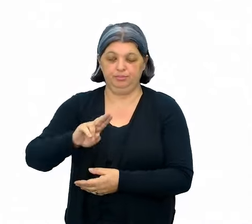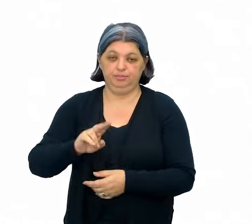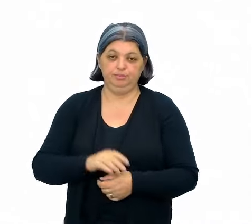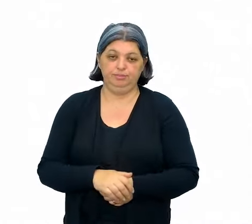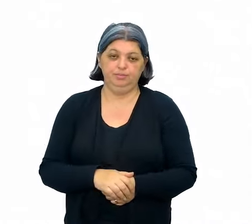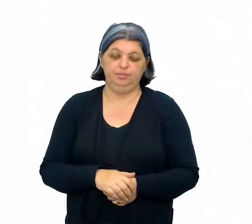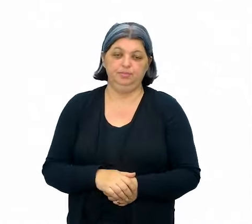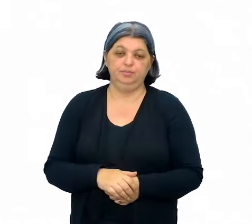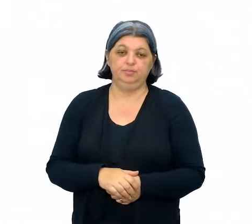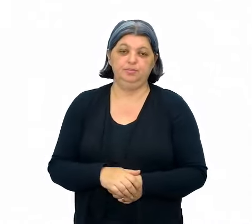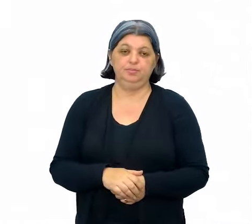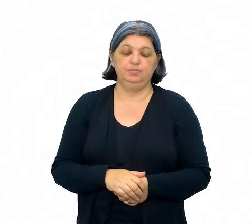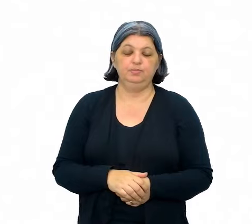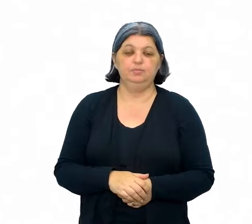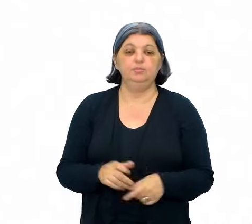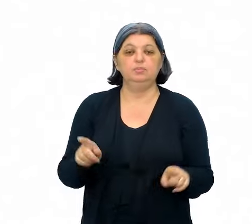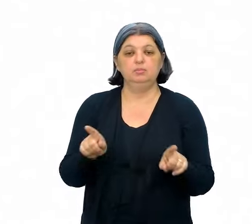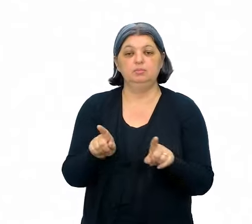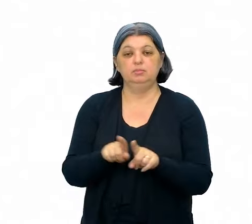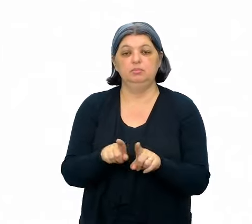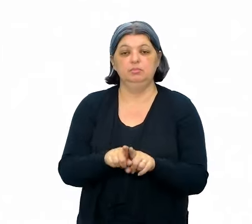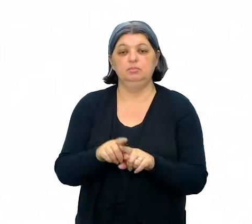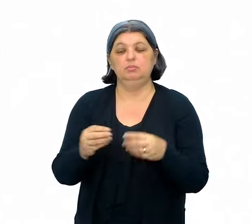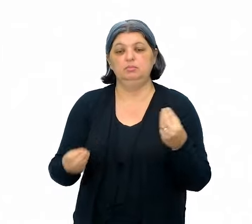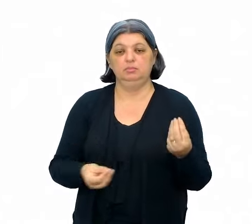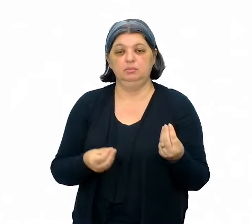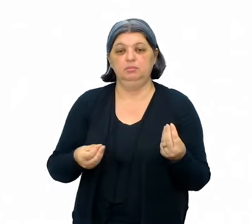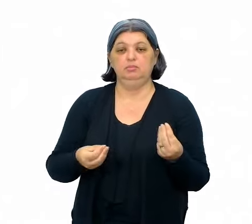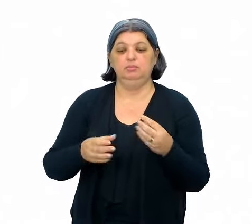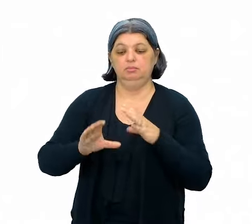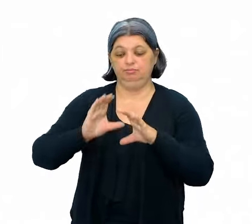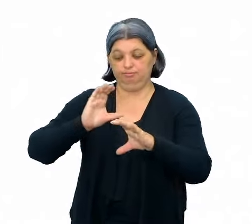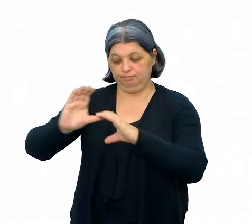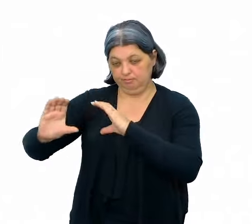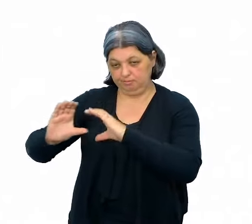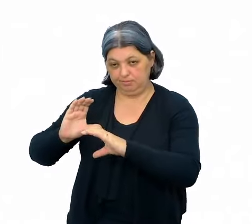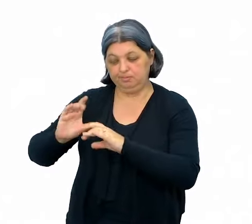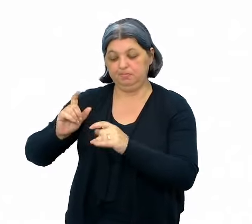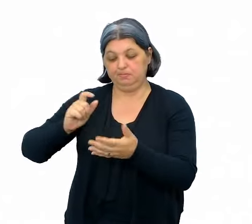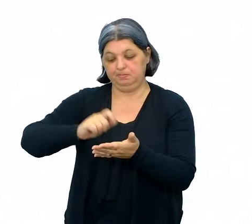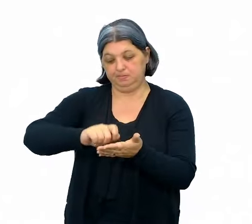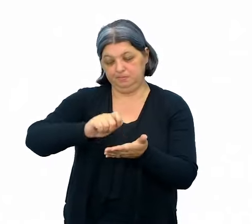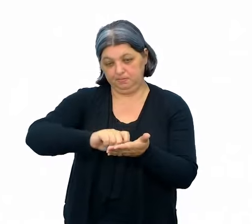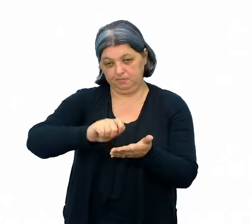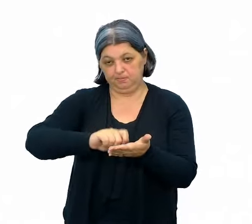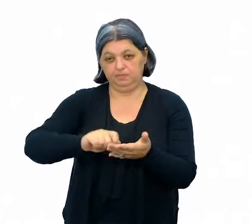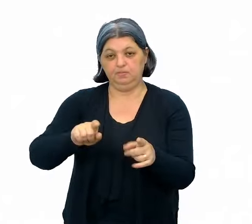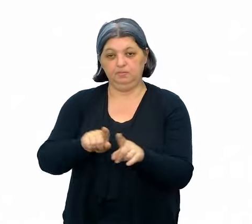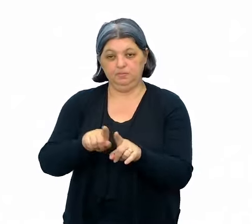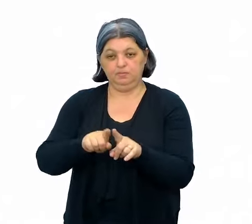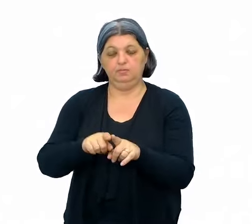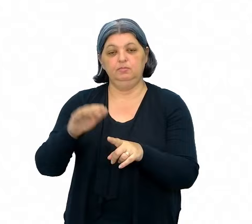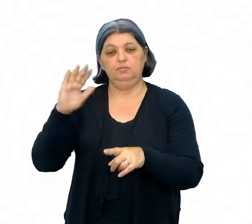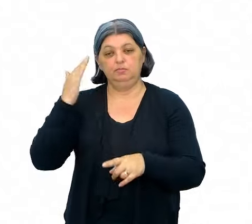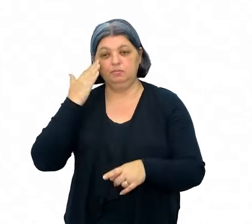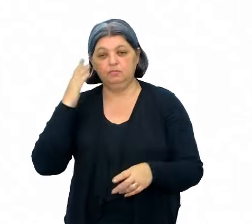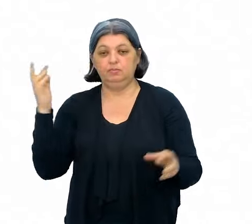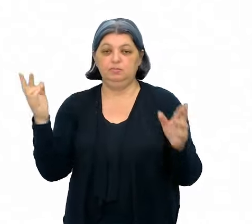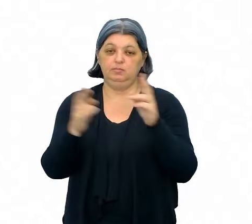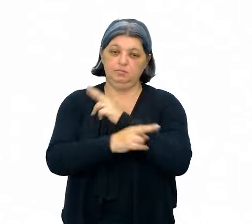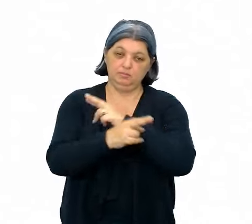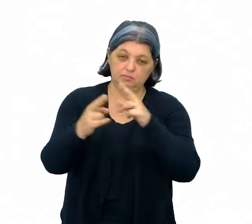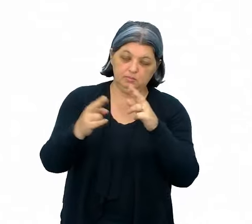imaginação. Leva a compreender o funcionamento comunicativo da escrita, contribui para compreender a relação